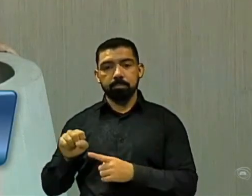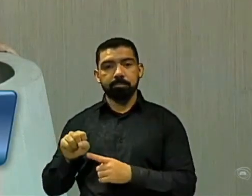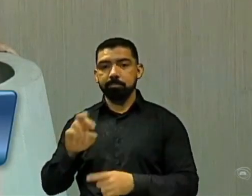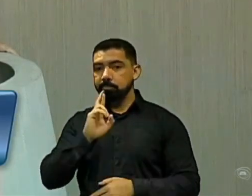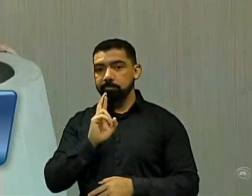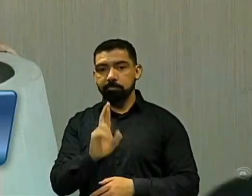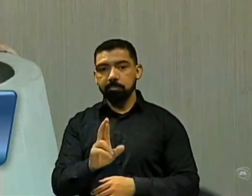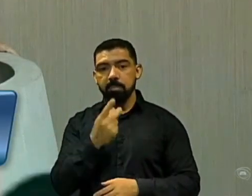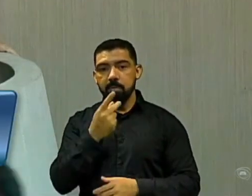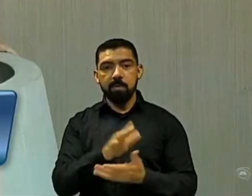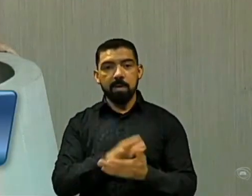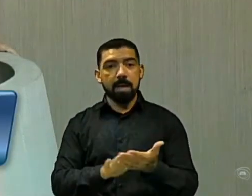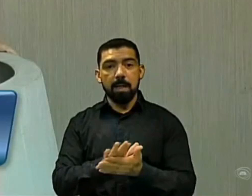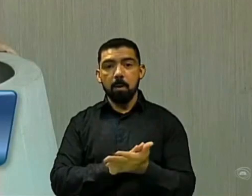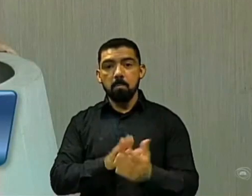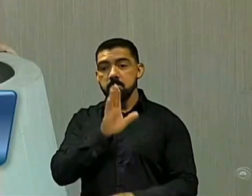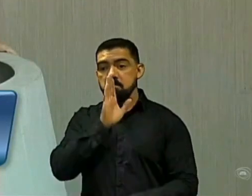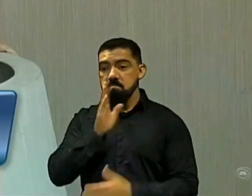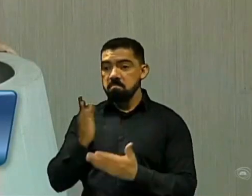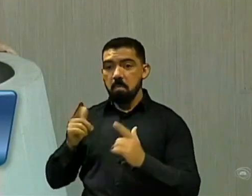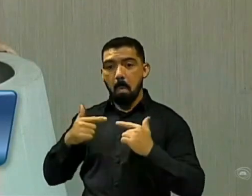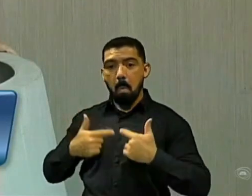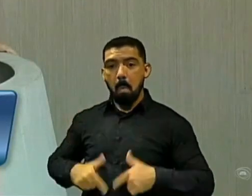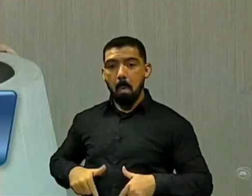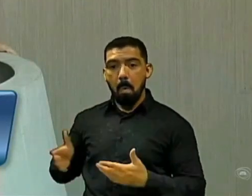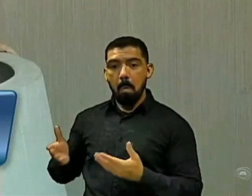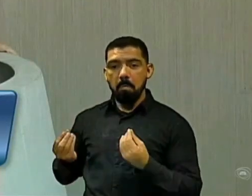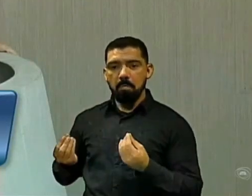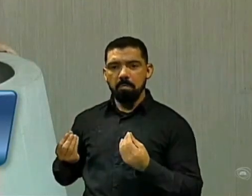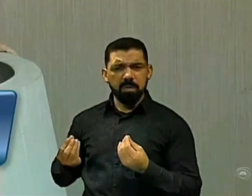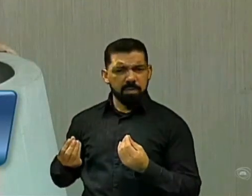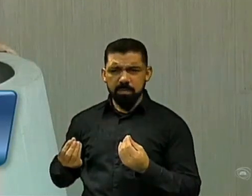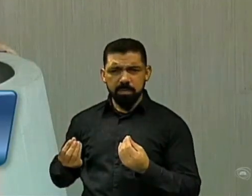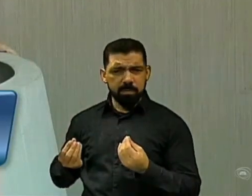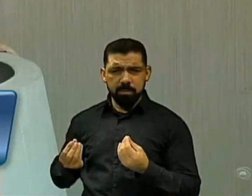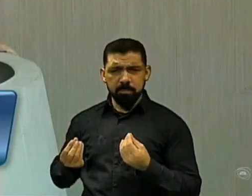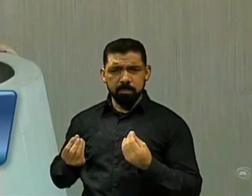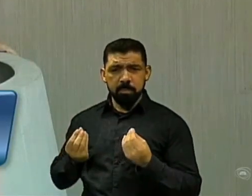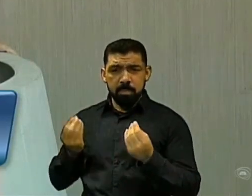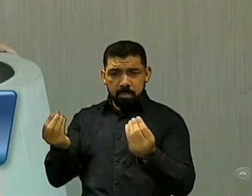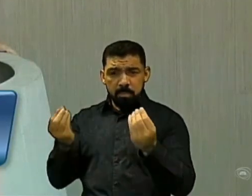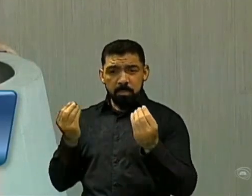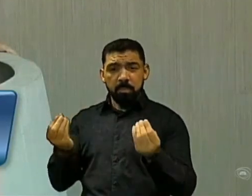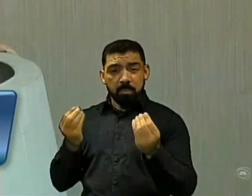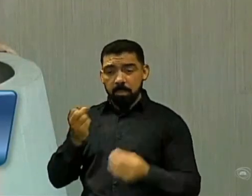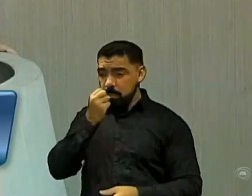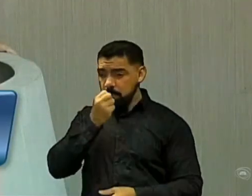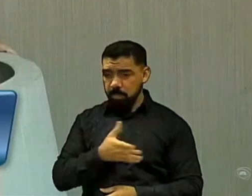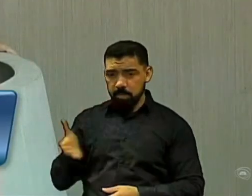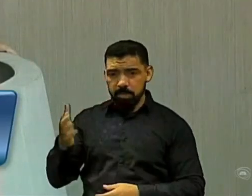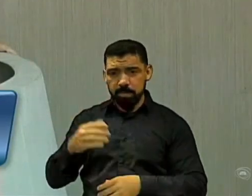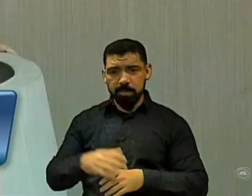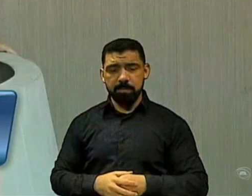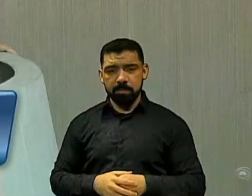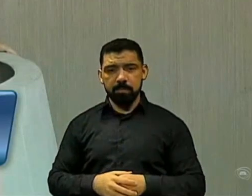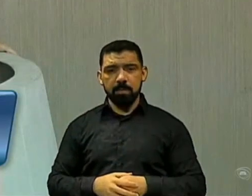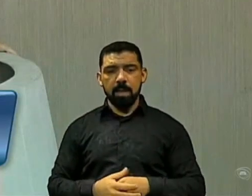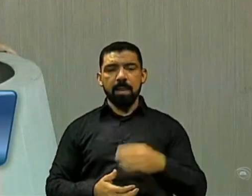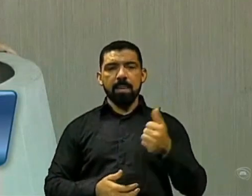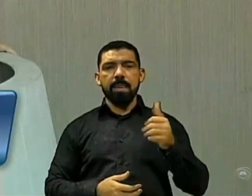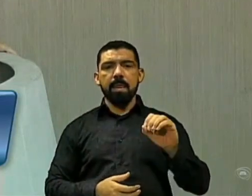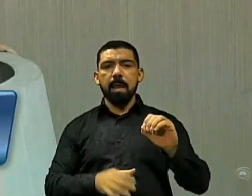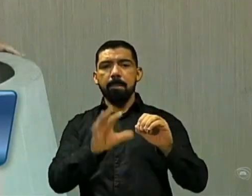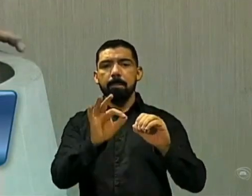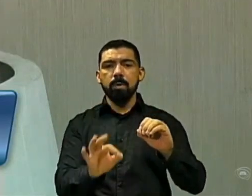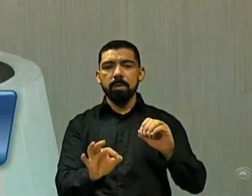Saúde Pública, meu caro Sargento Reginaldo. É abusivo. 10% aproximadamente